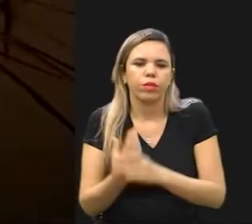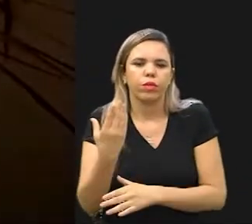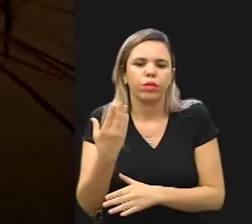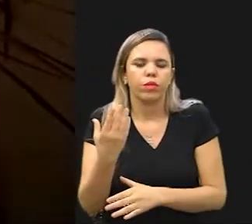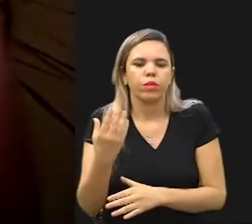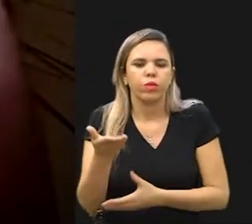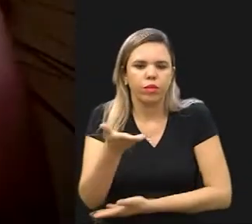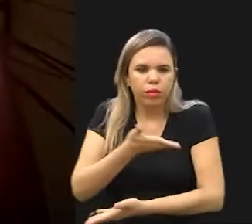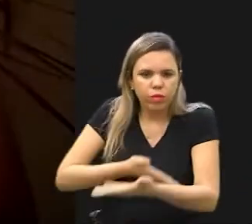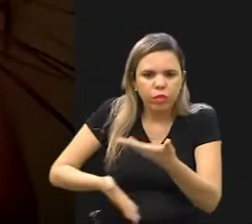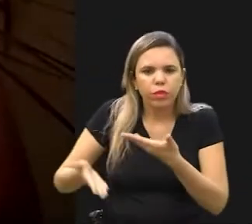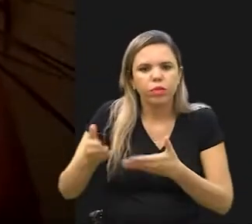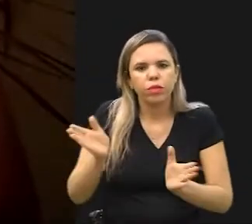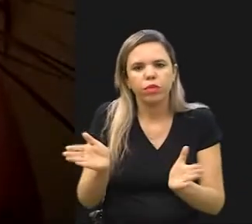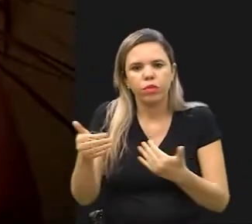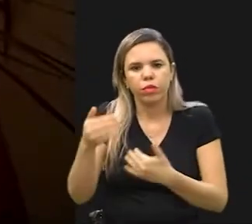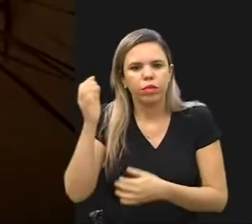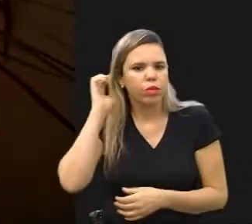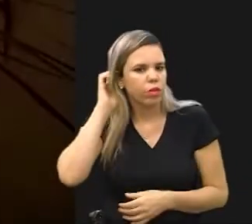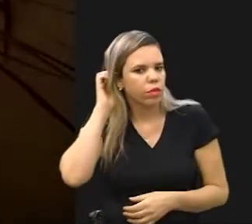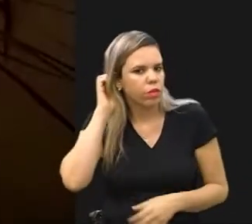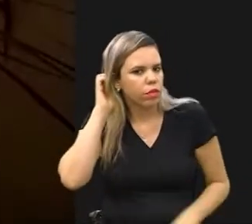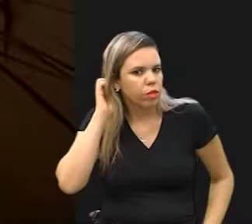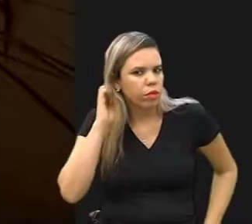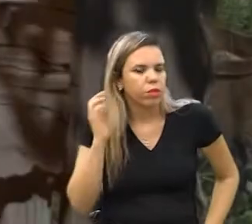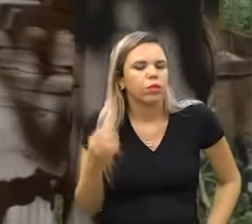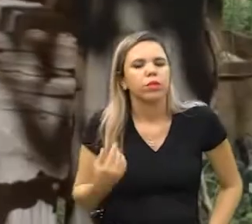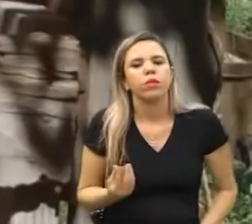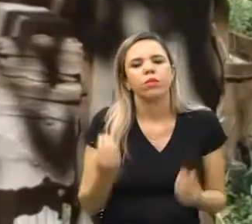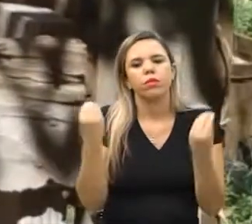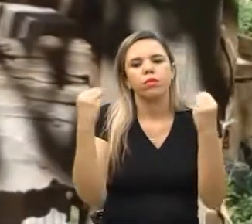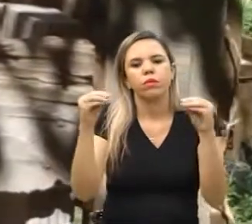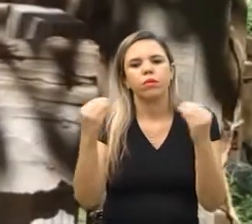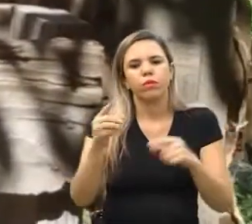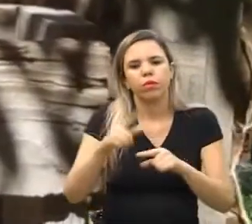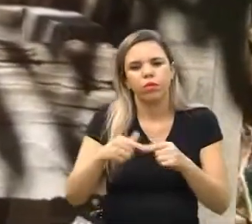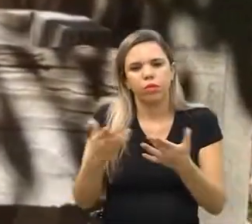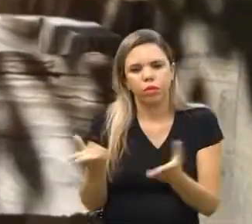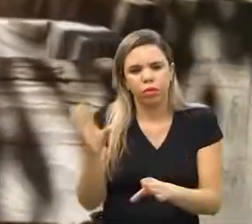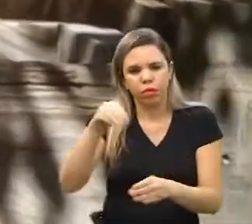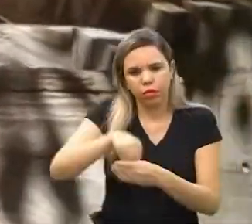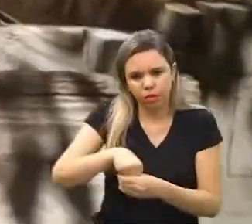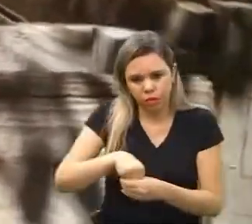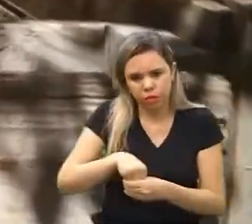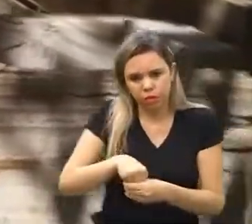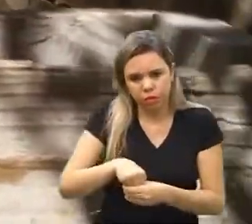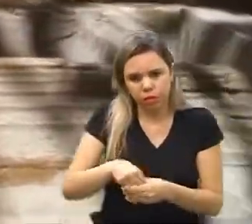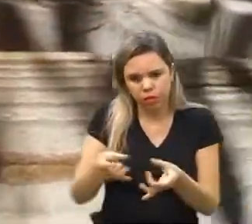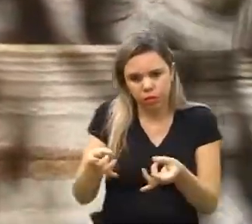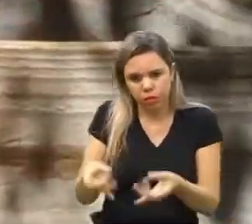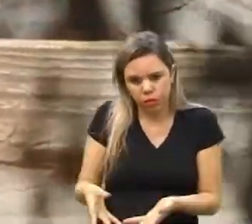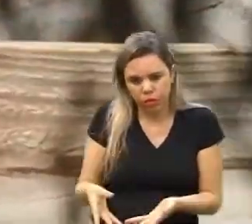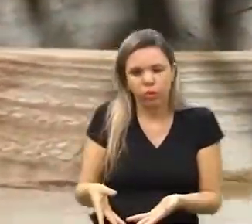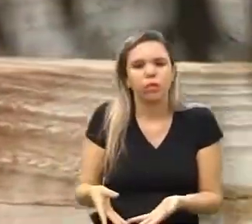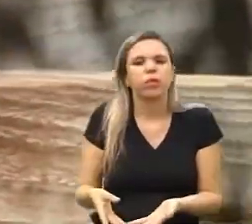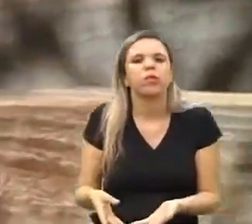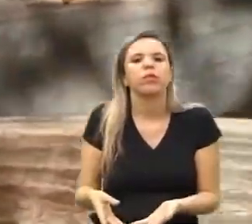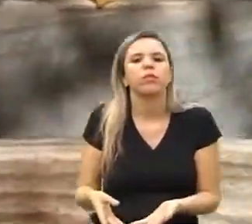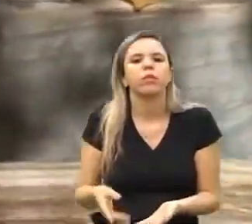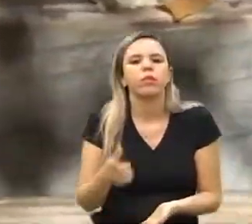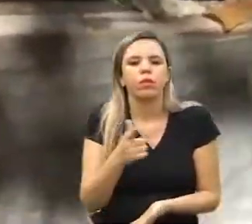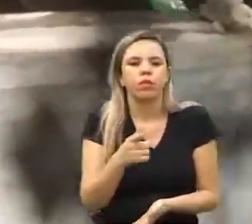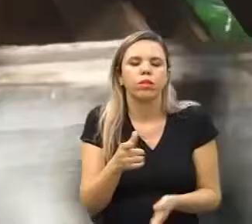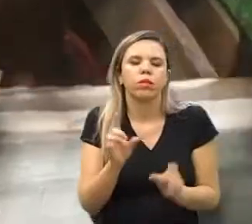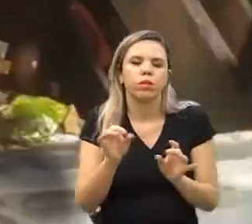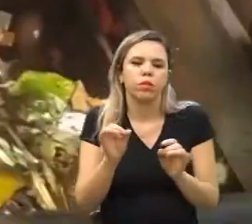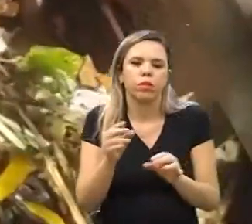vai acontecendo um revezamento entre caixas. Quando a gente coloca o material ali dentro, né, as sobras alimentares,